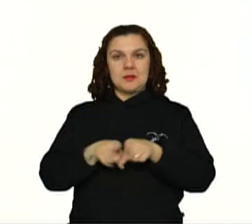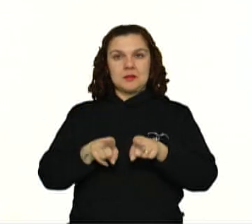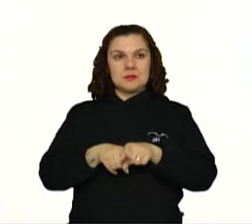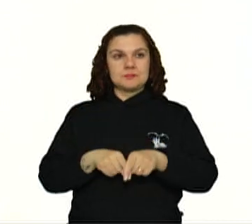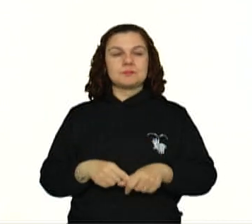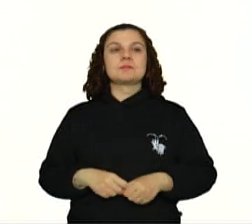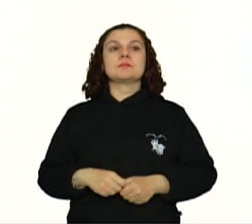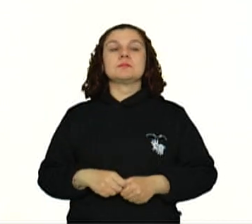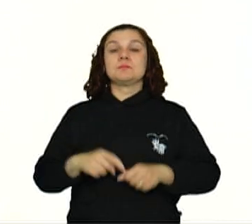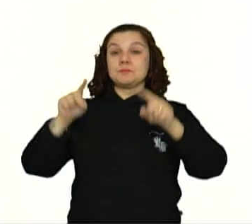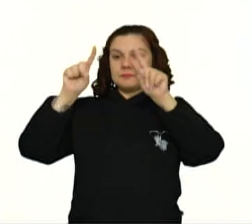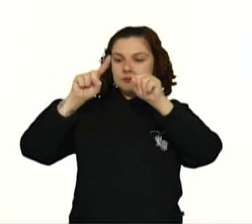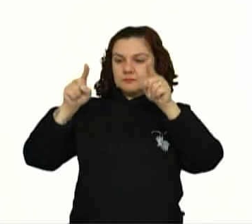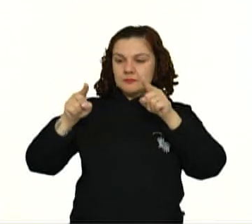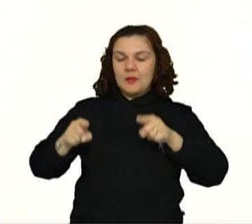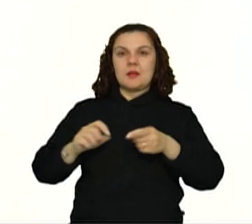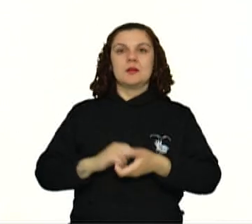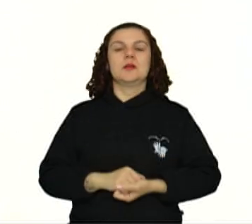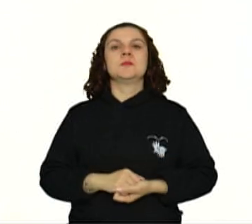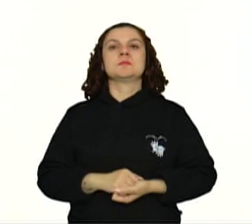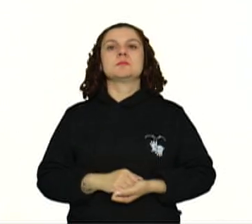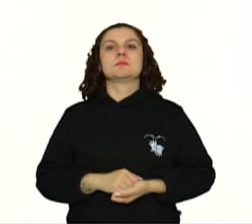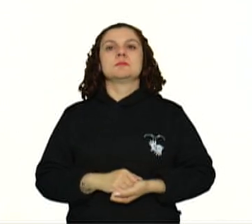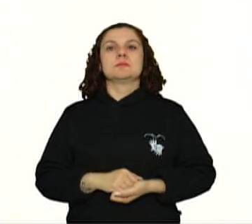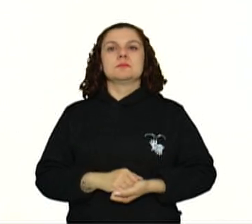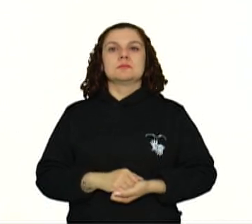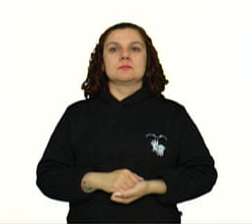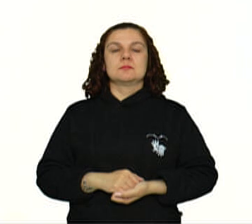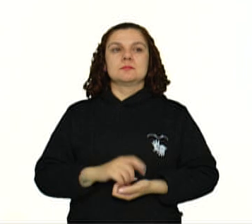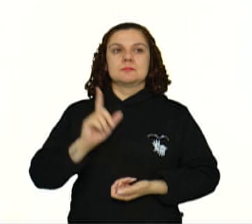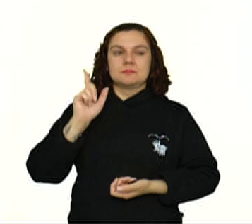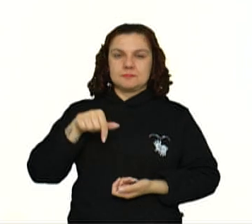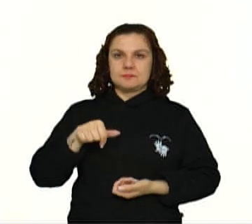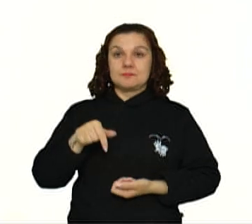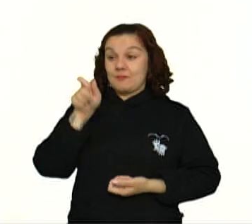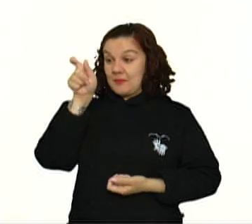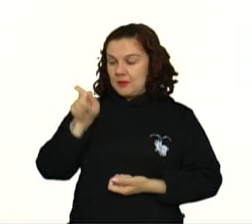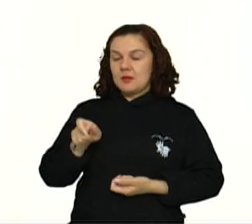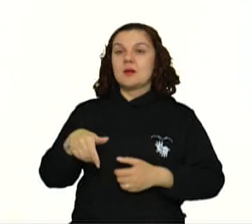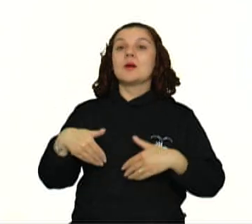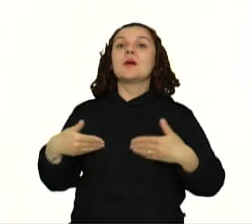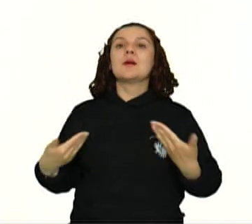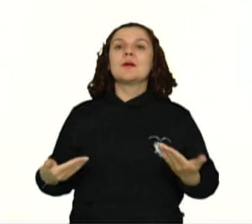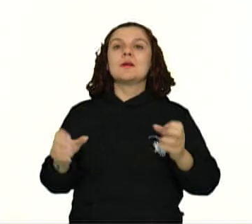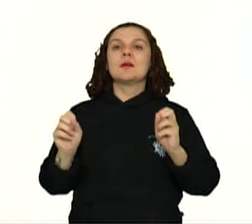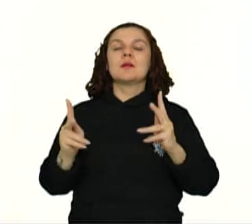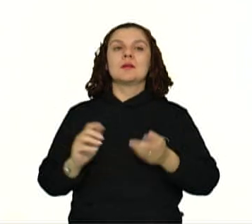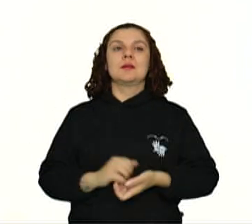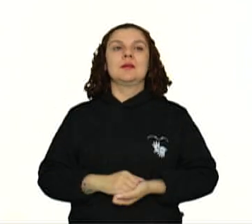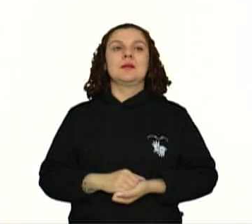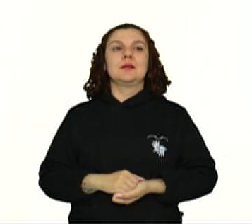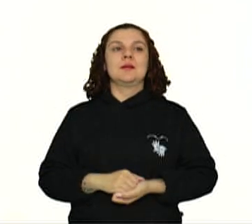Um dos, né? Ele é pessoal, ok?